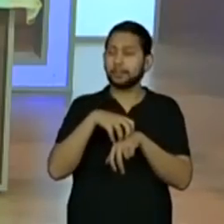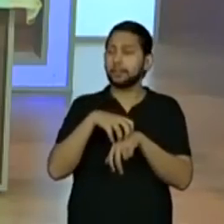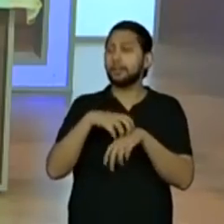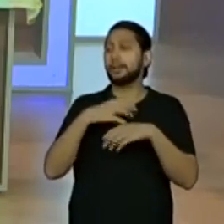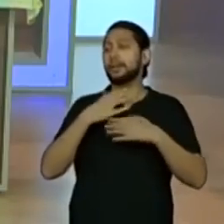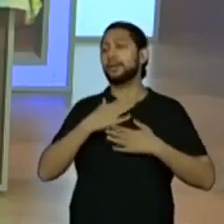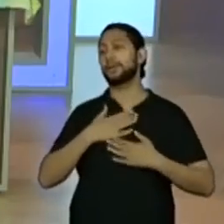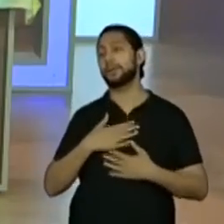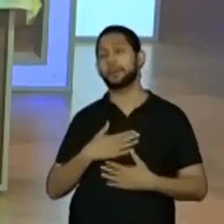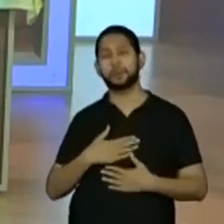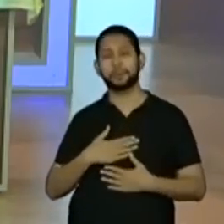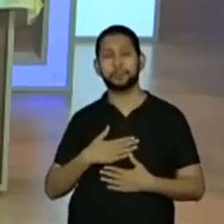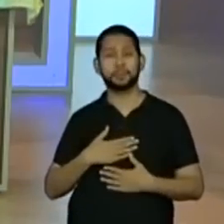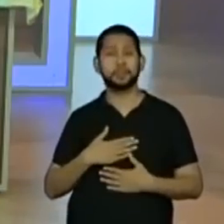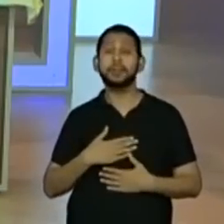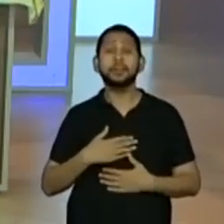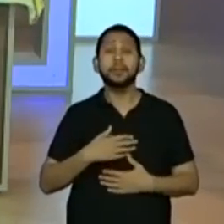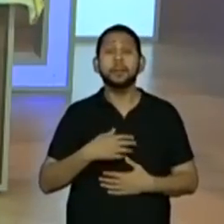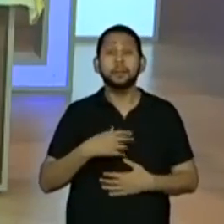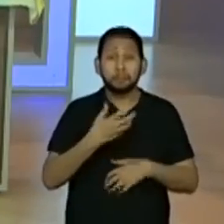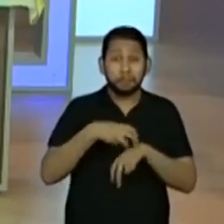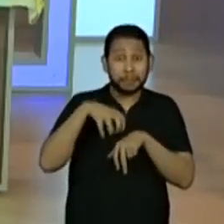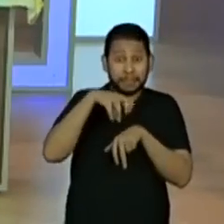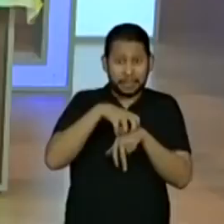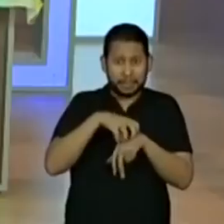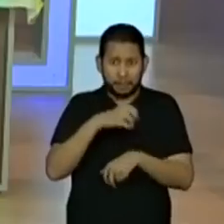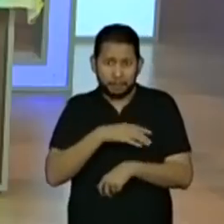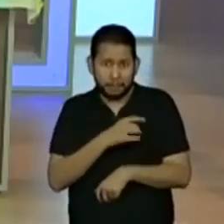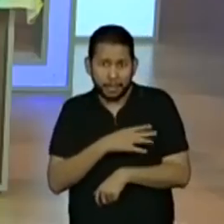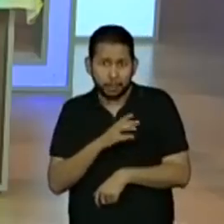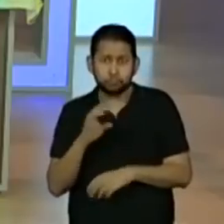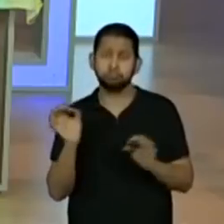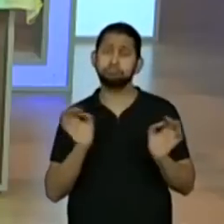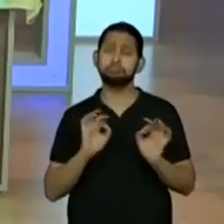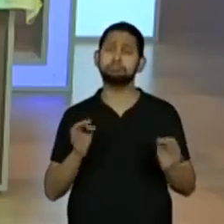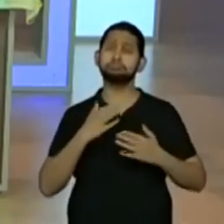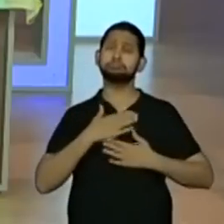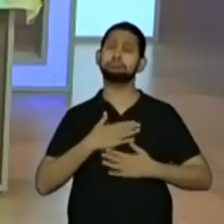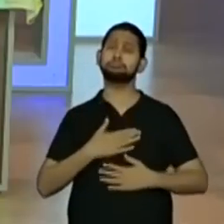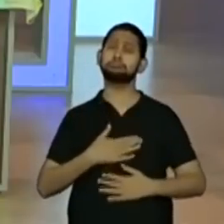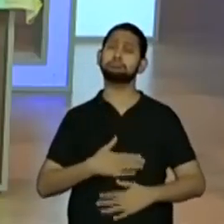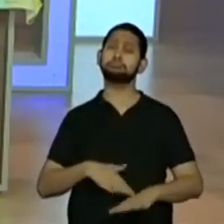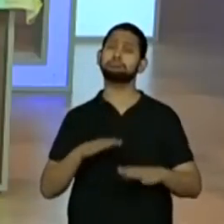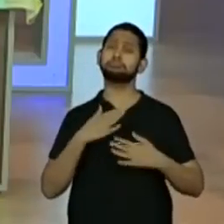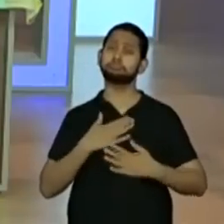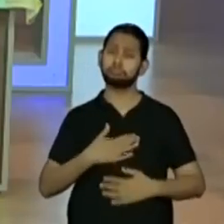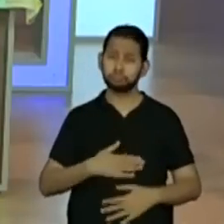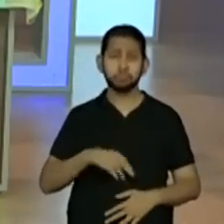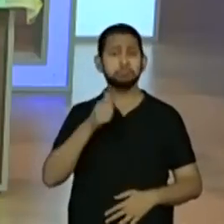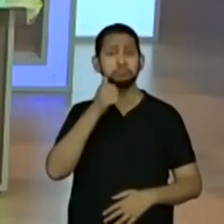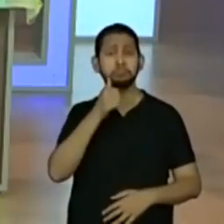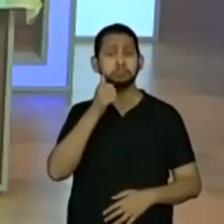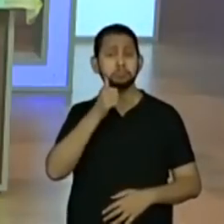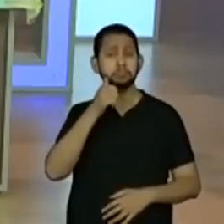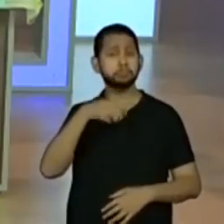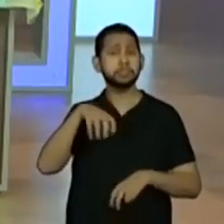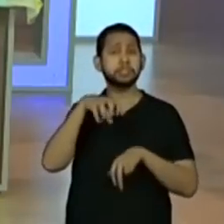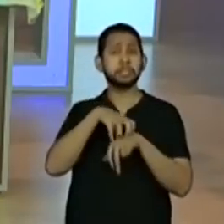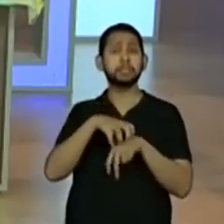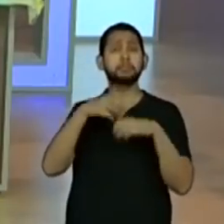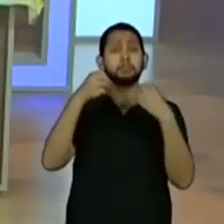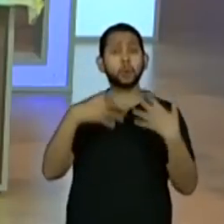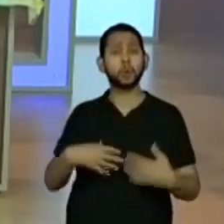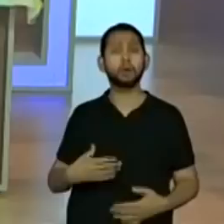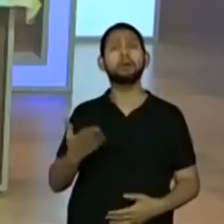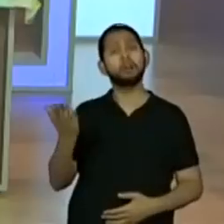a princesa não teve mais medo, porque os irmãos tinham dito para ela não falar nada, senão ela seria morta. Pois ela chegou e falou, sabe o que acontece? O